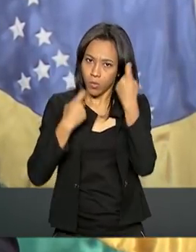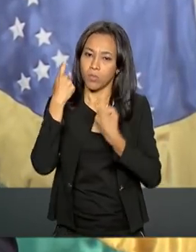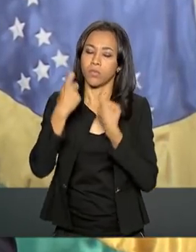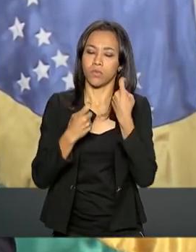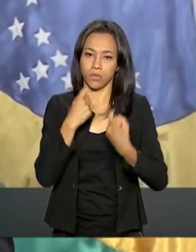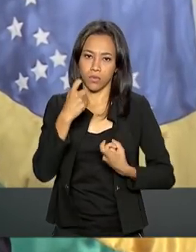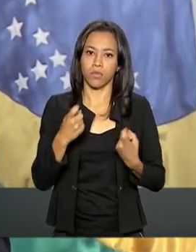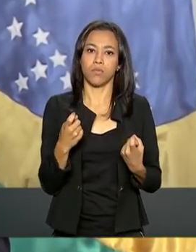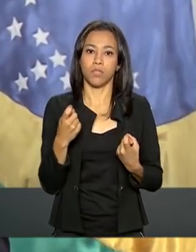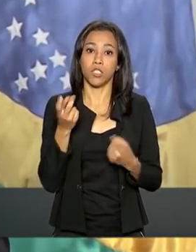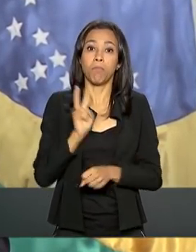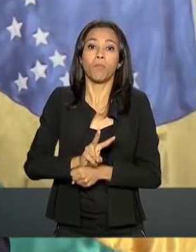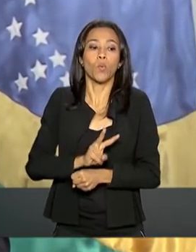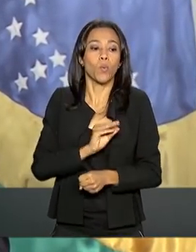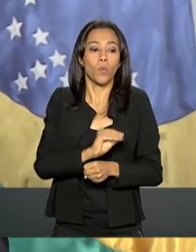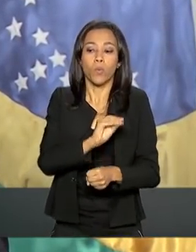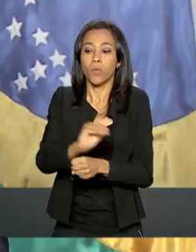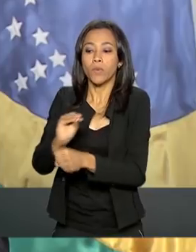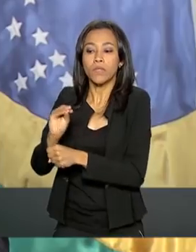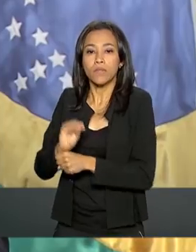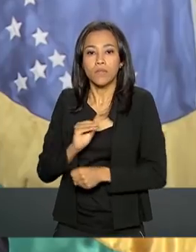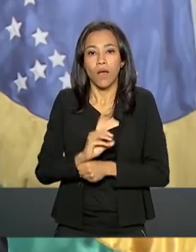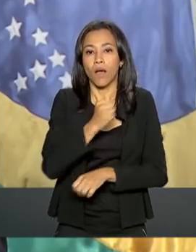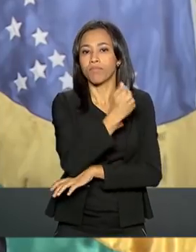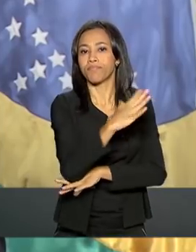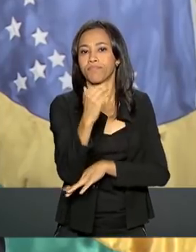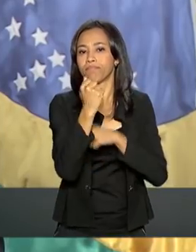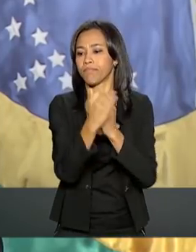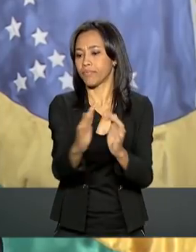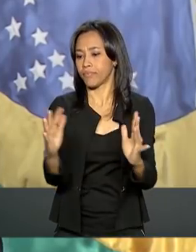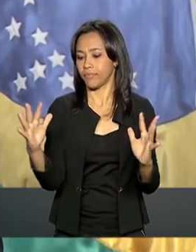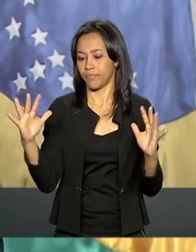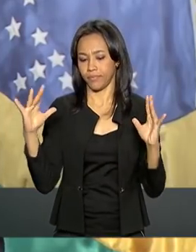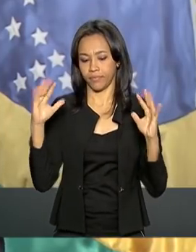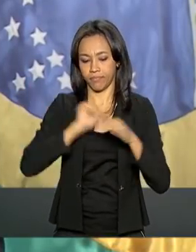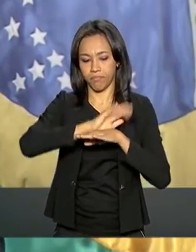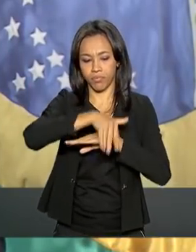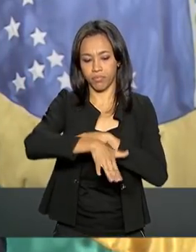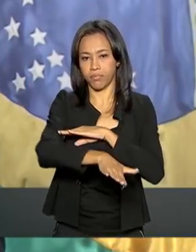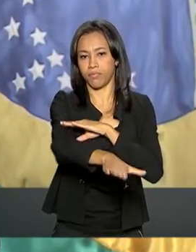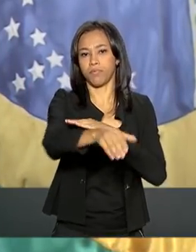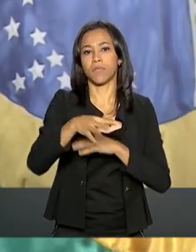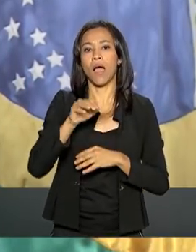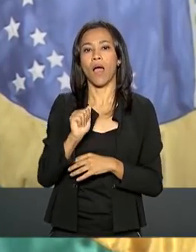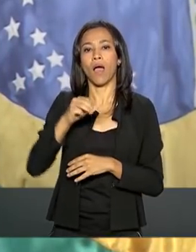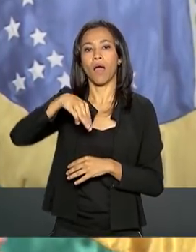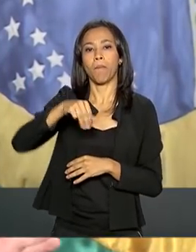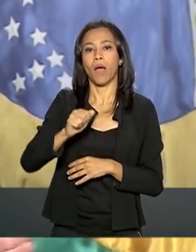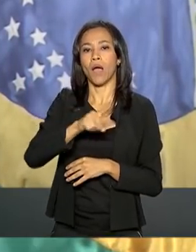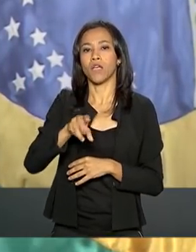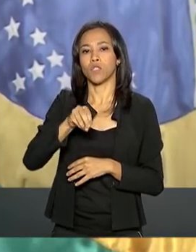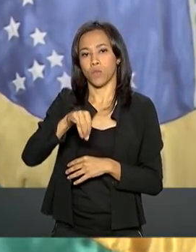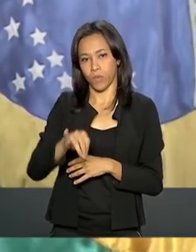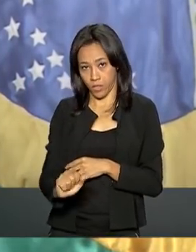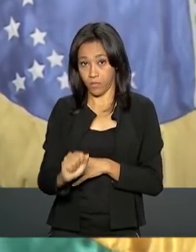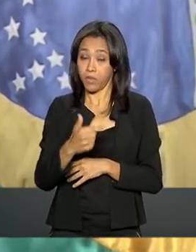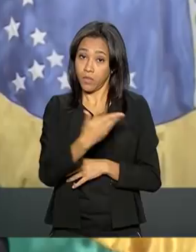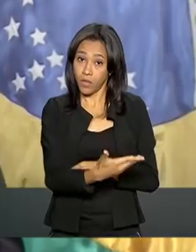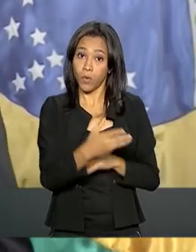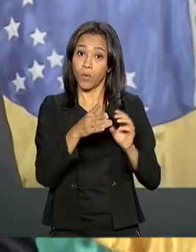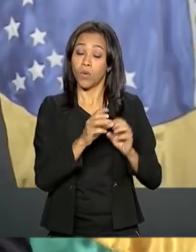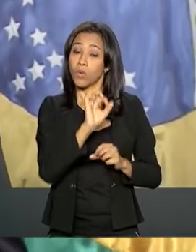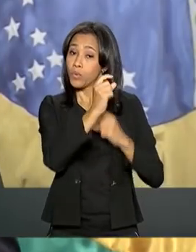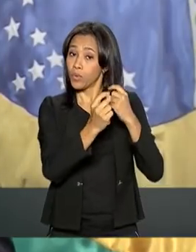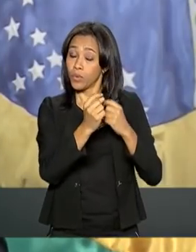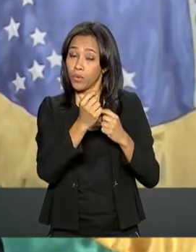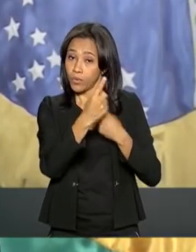nós mantermos aquela área sob nosso domínio. E estamos à disposição, como Chile e